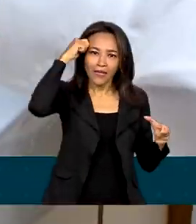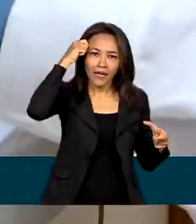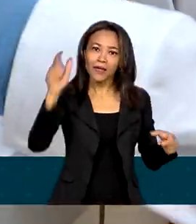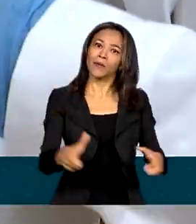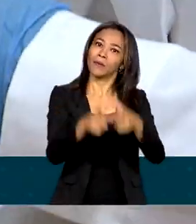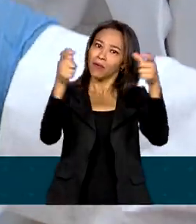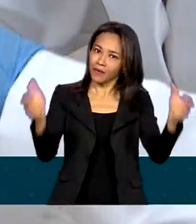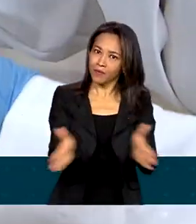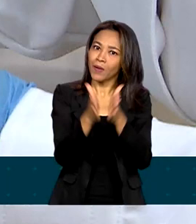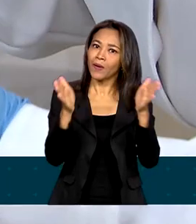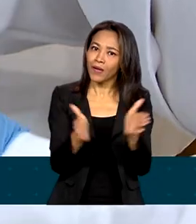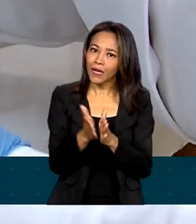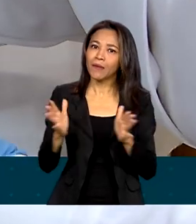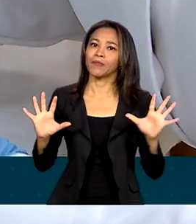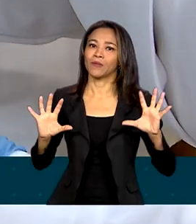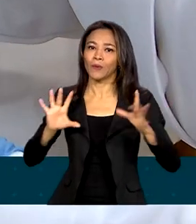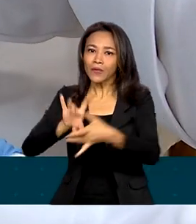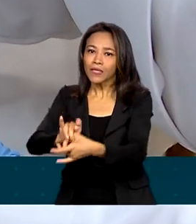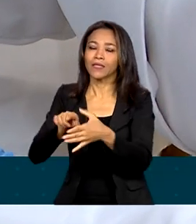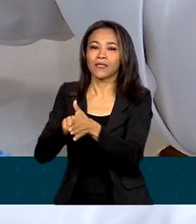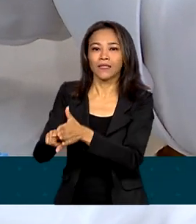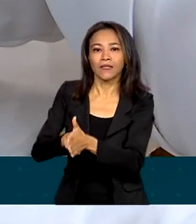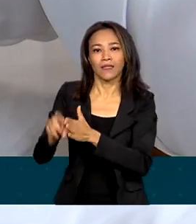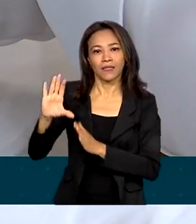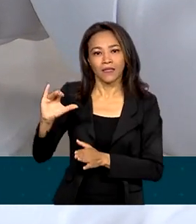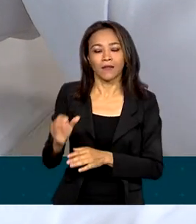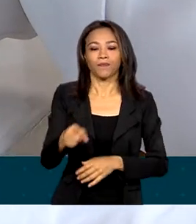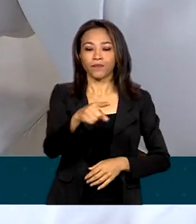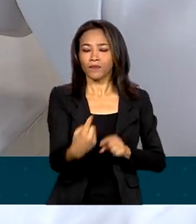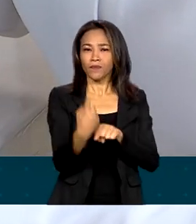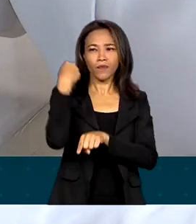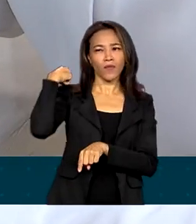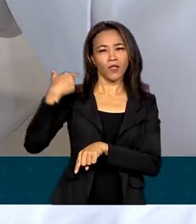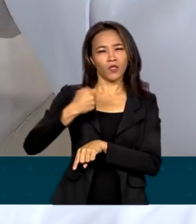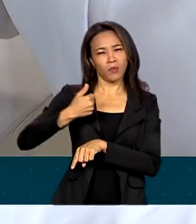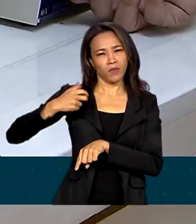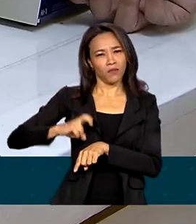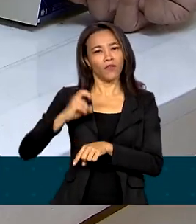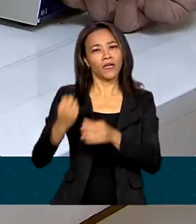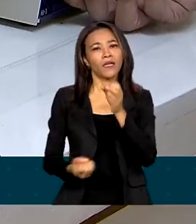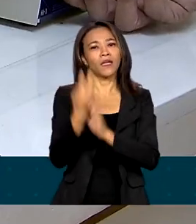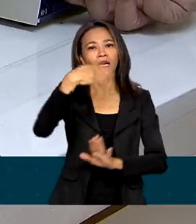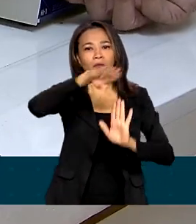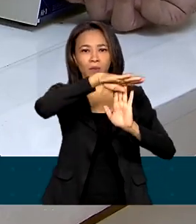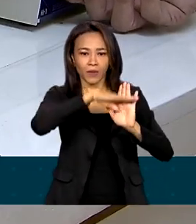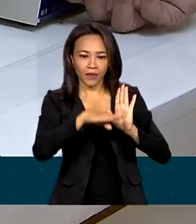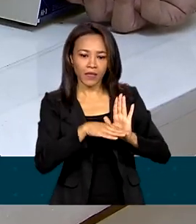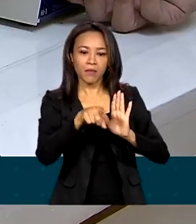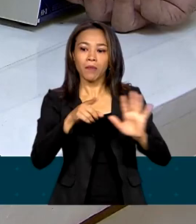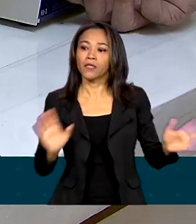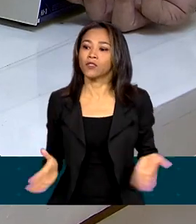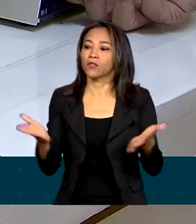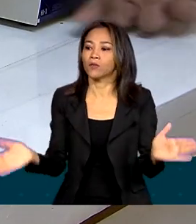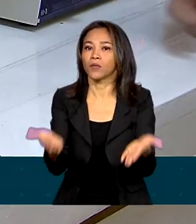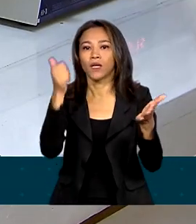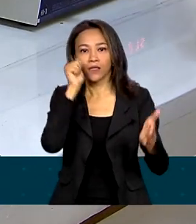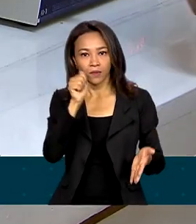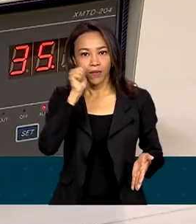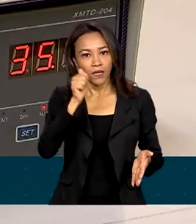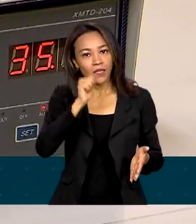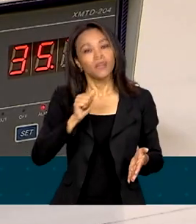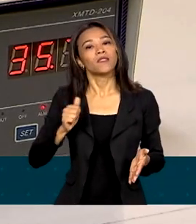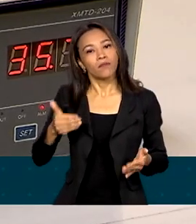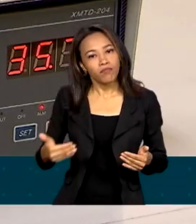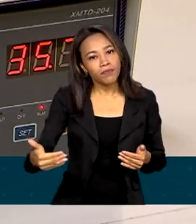pobres. Em 2005, foi criado o programa Mulher e Ciência, para estimular meninas a seguir a carreira